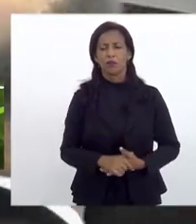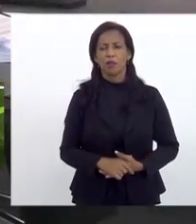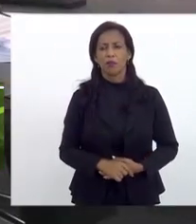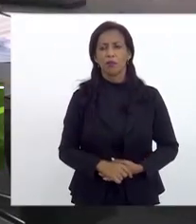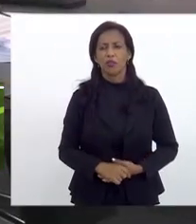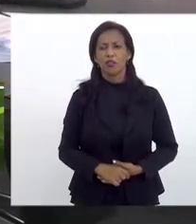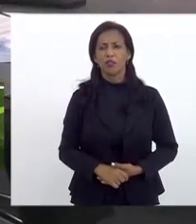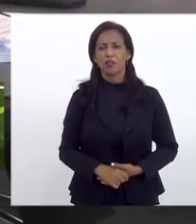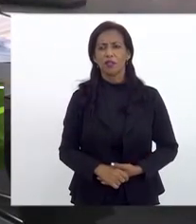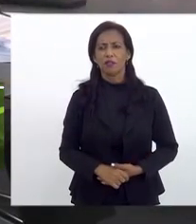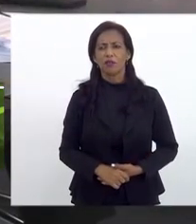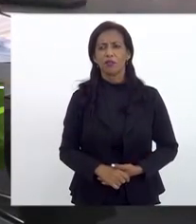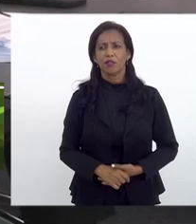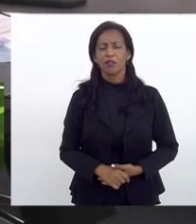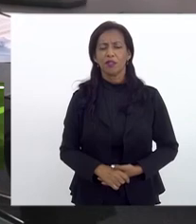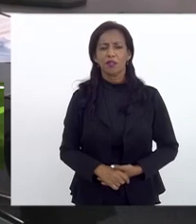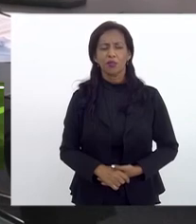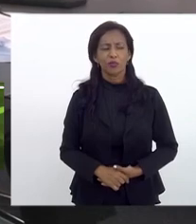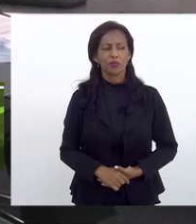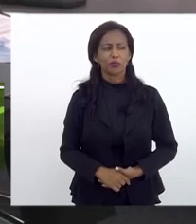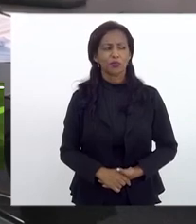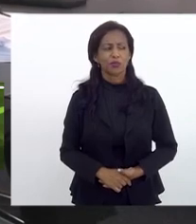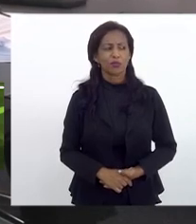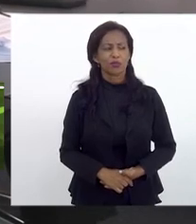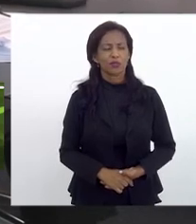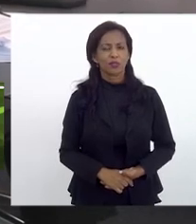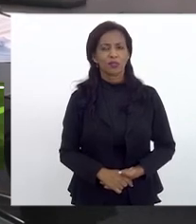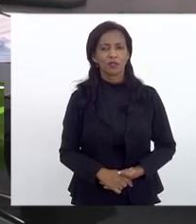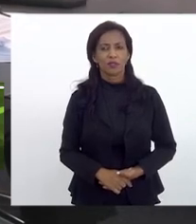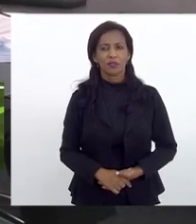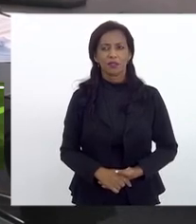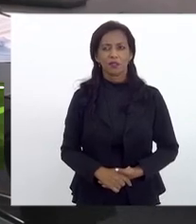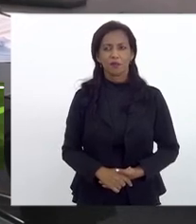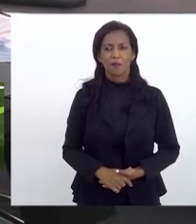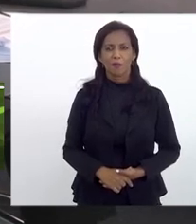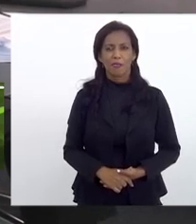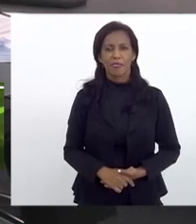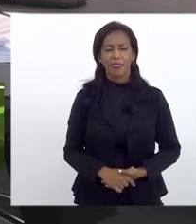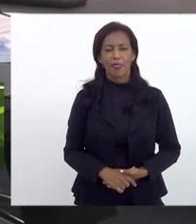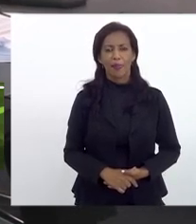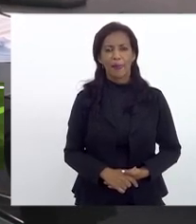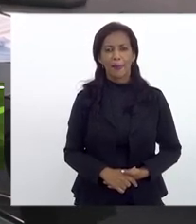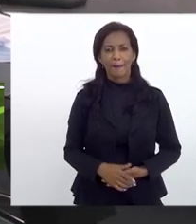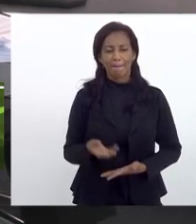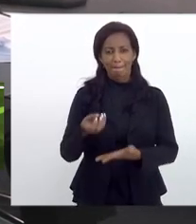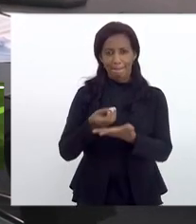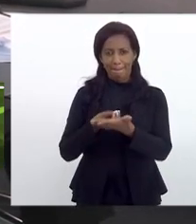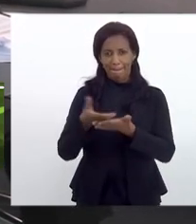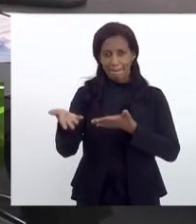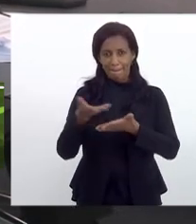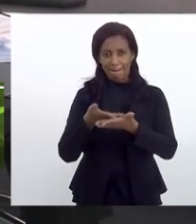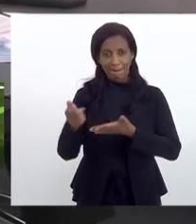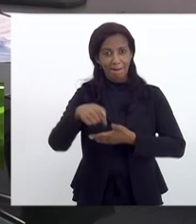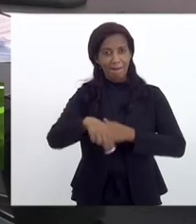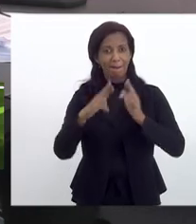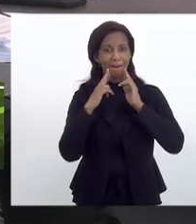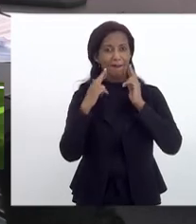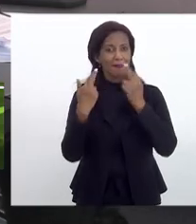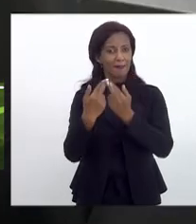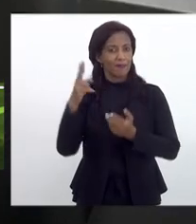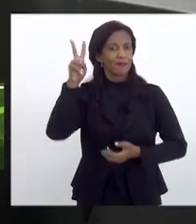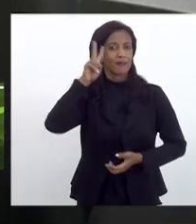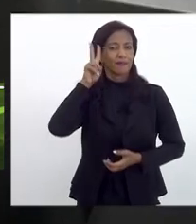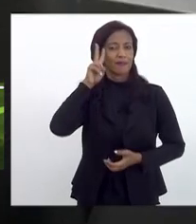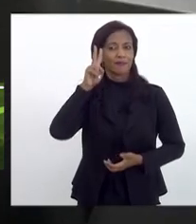Não, eu sei meu líder Eu sei É porque senão não dá Obrigada Fazer um encaminhamento aqui Sobre essa reunião De segunda